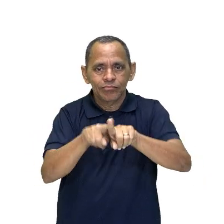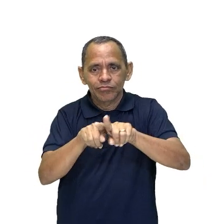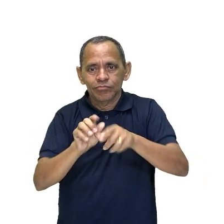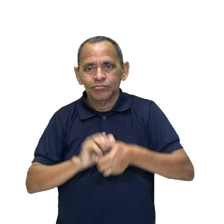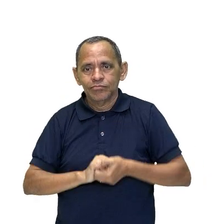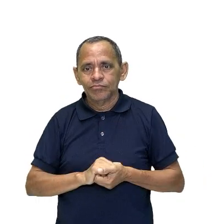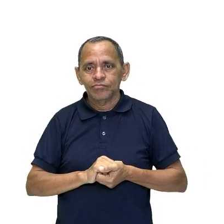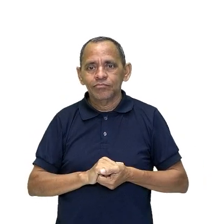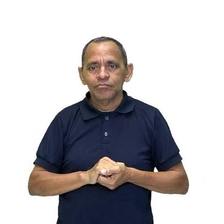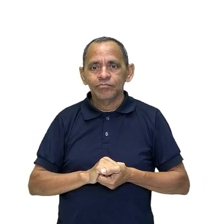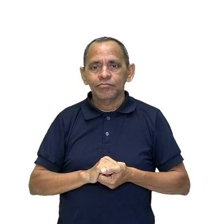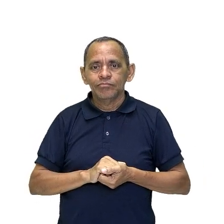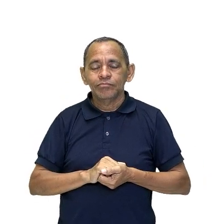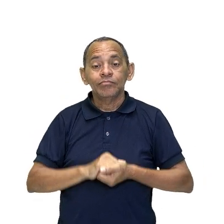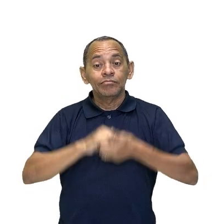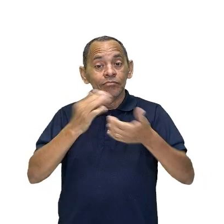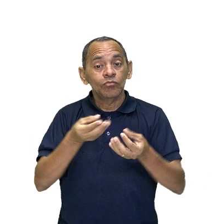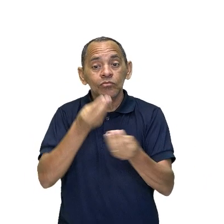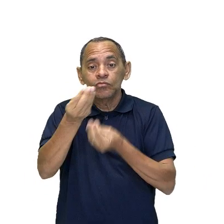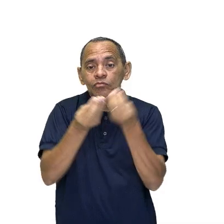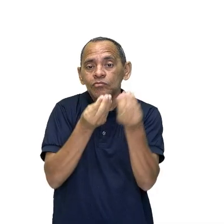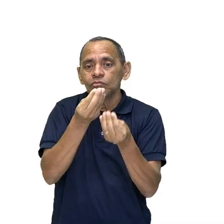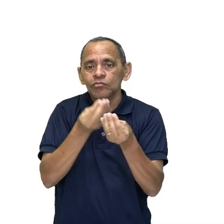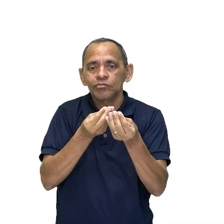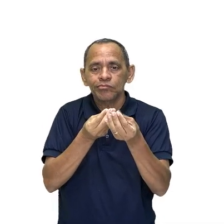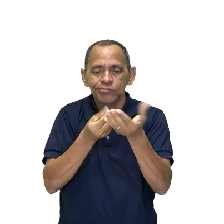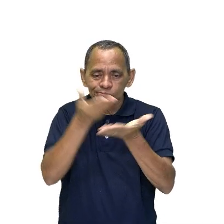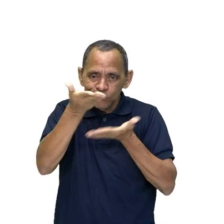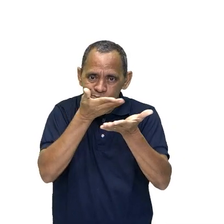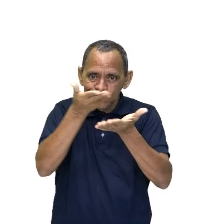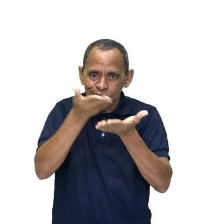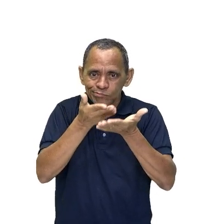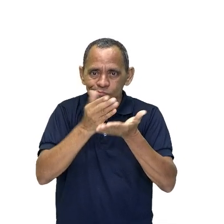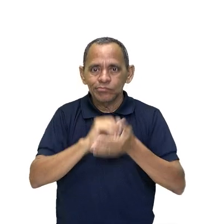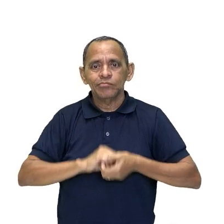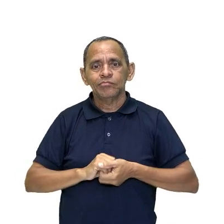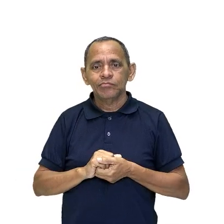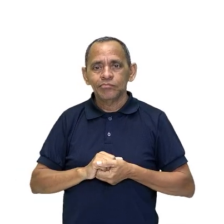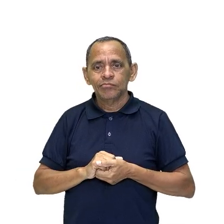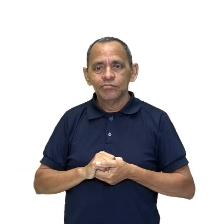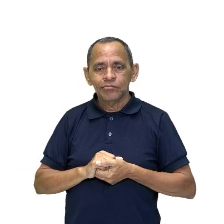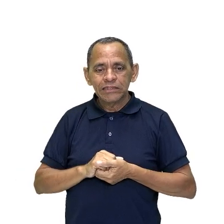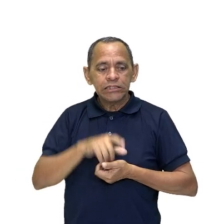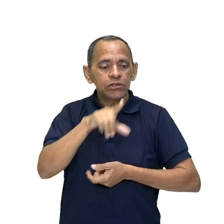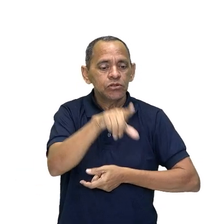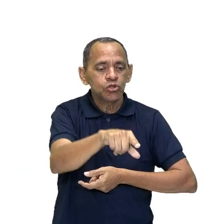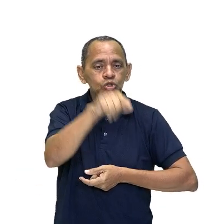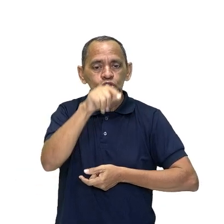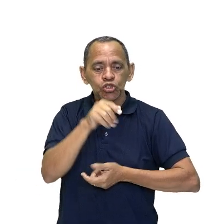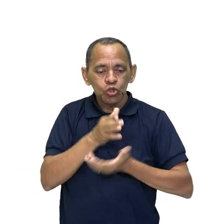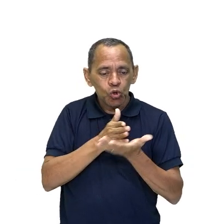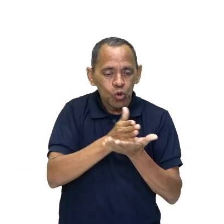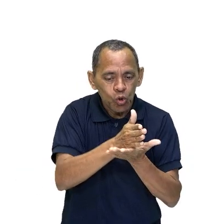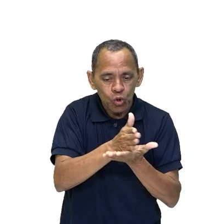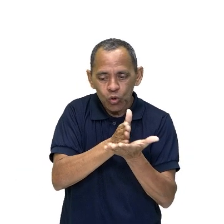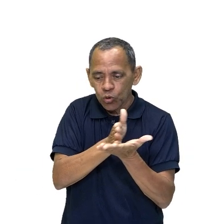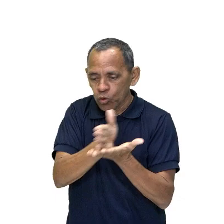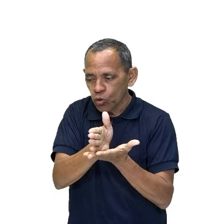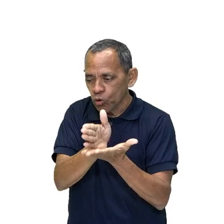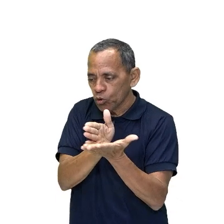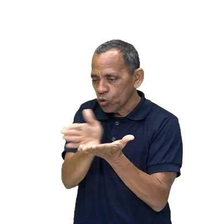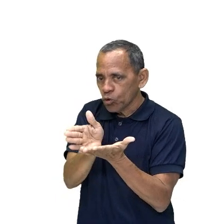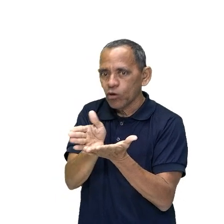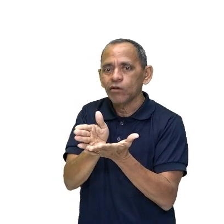Então, interagir é escolher caminhos, significa escolher caminhos, moldar as